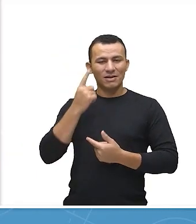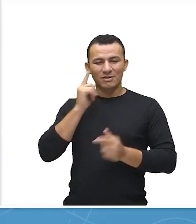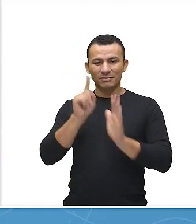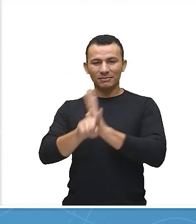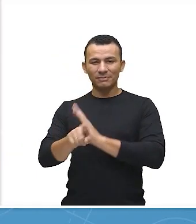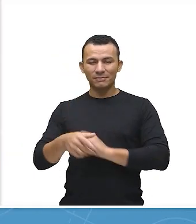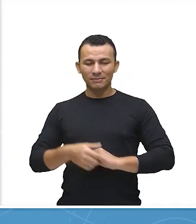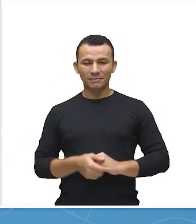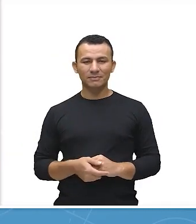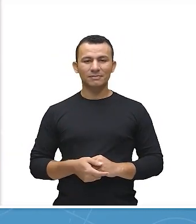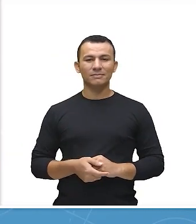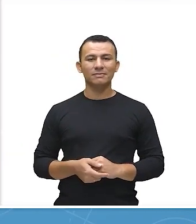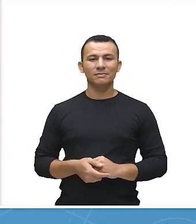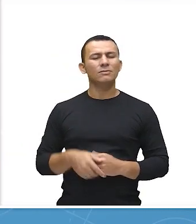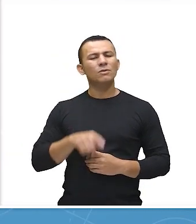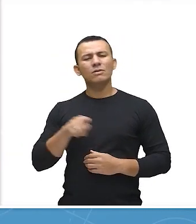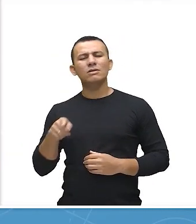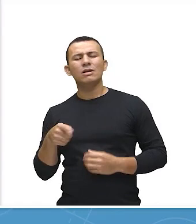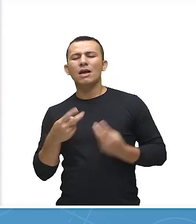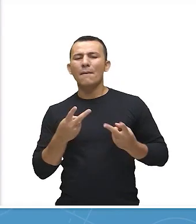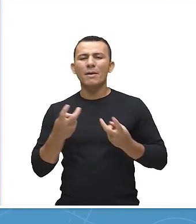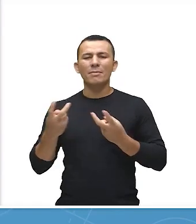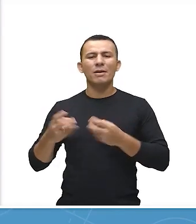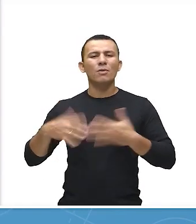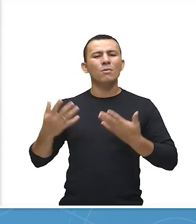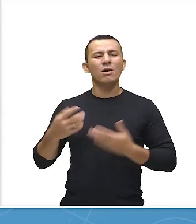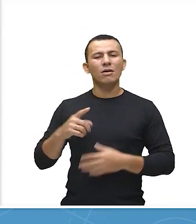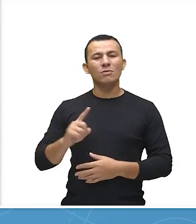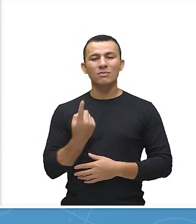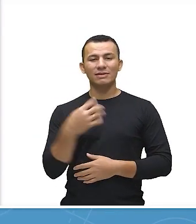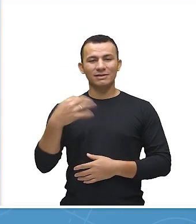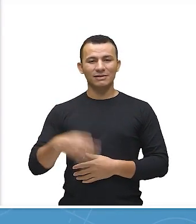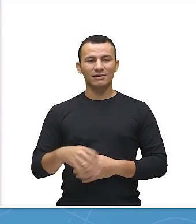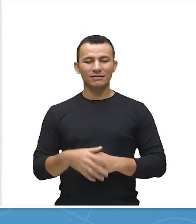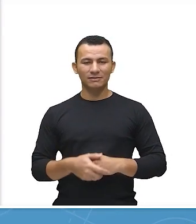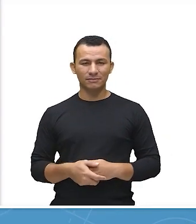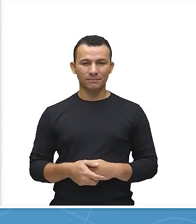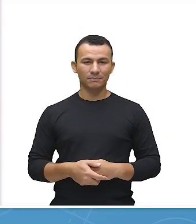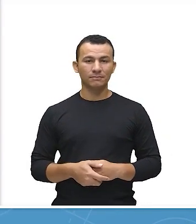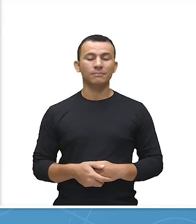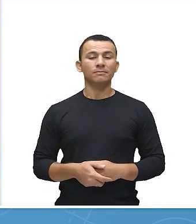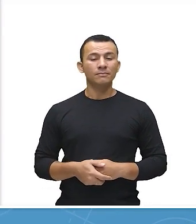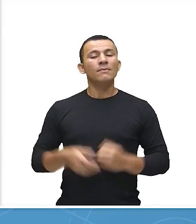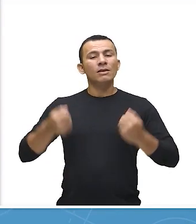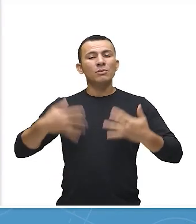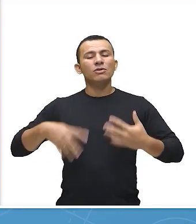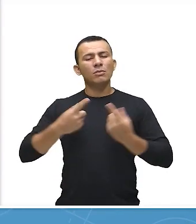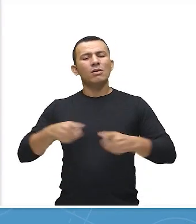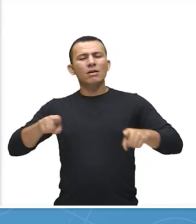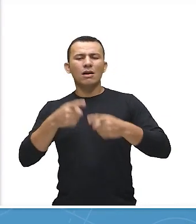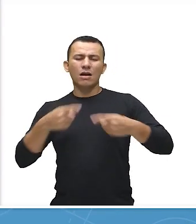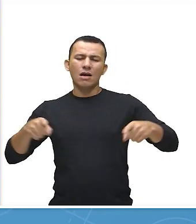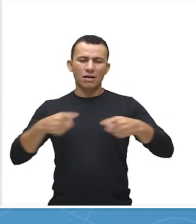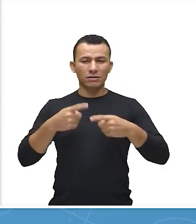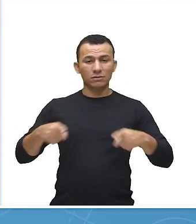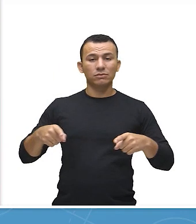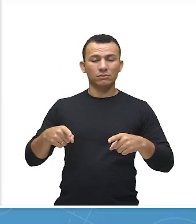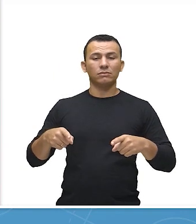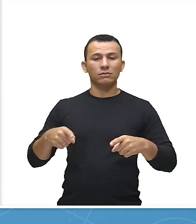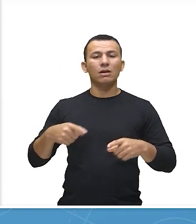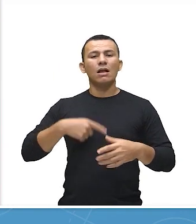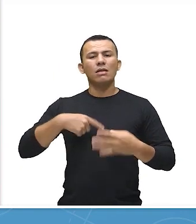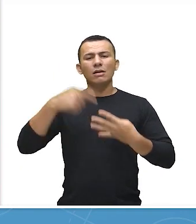Camila colocou que é a letra D também. A Bruna já colocou que é a letra